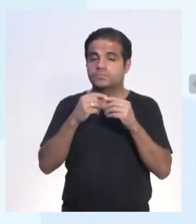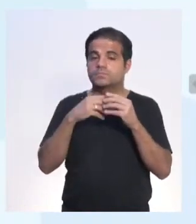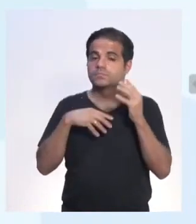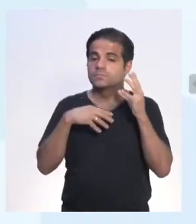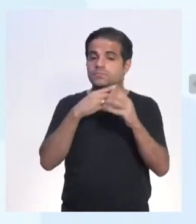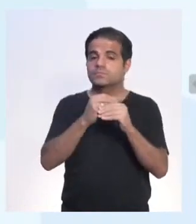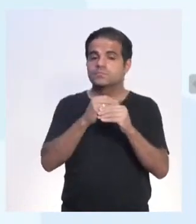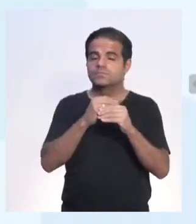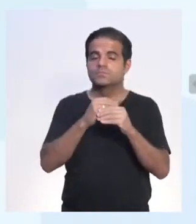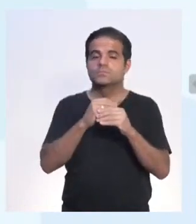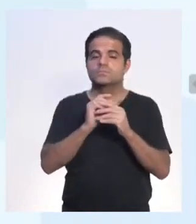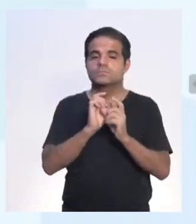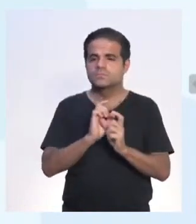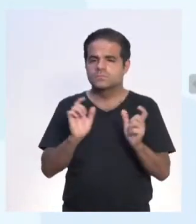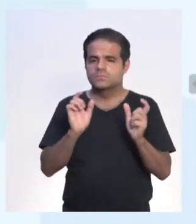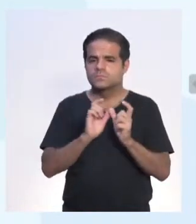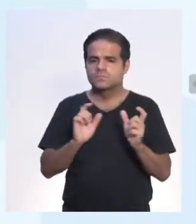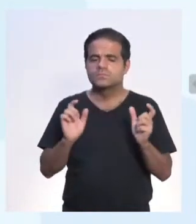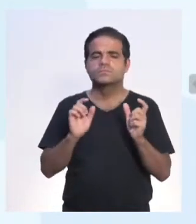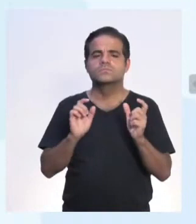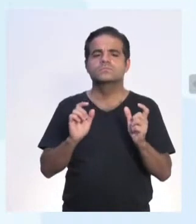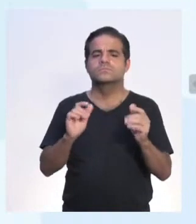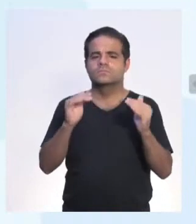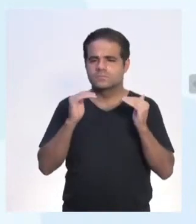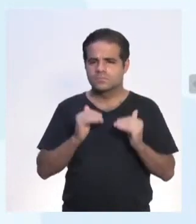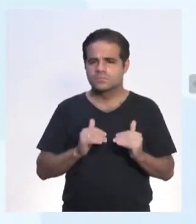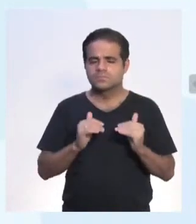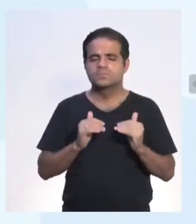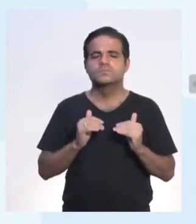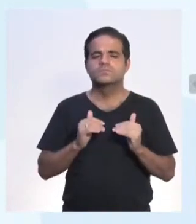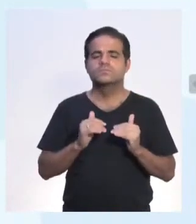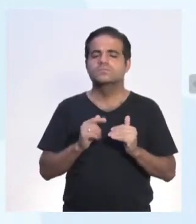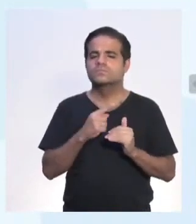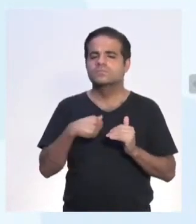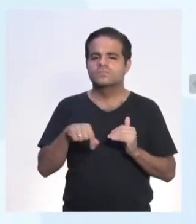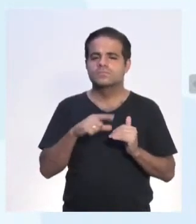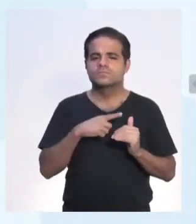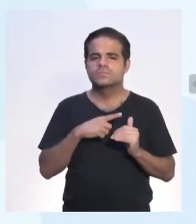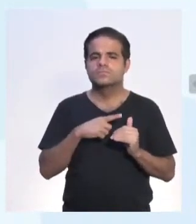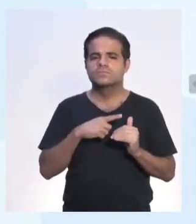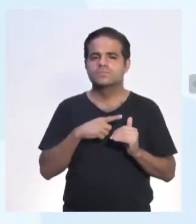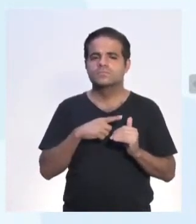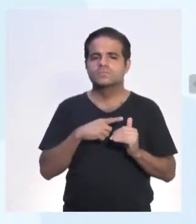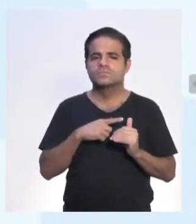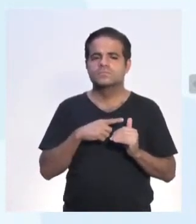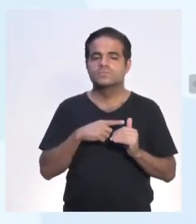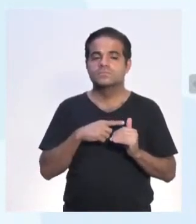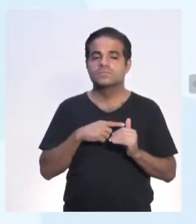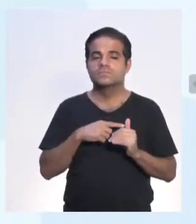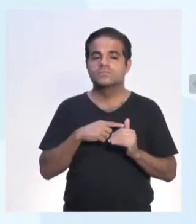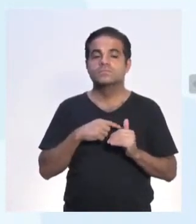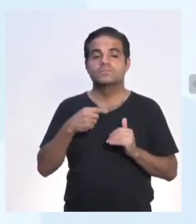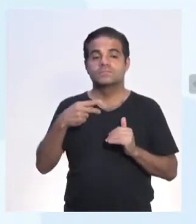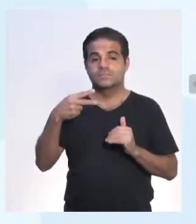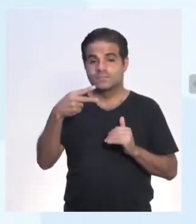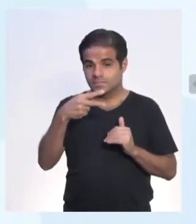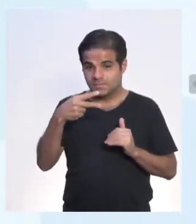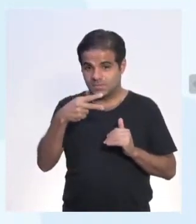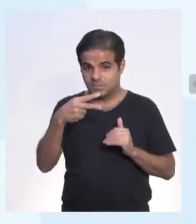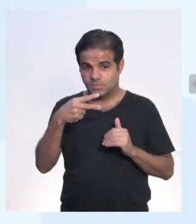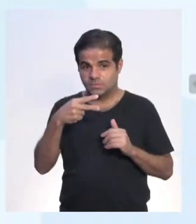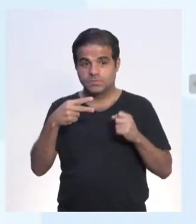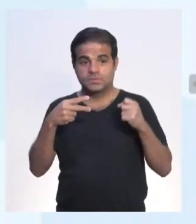as lacunas. Tá vendo que aqui embaixo, nas lacunas, nós temos o sinal de maior e